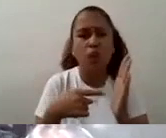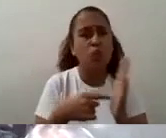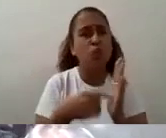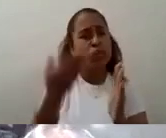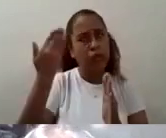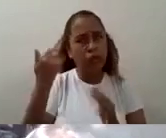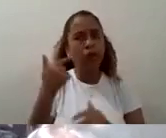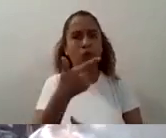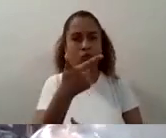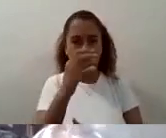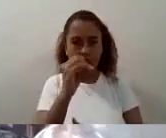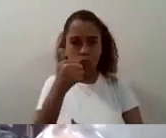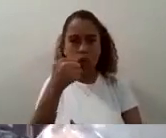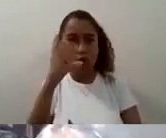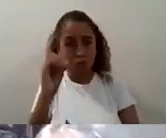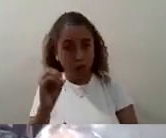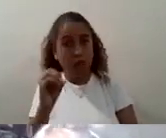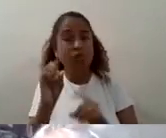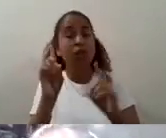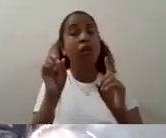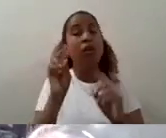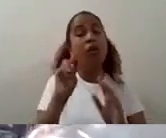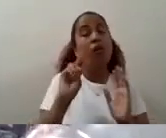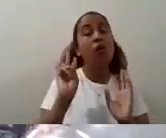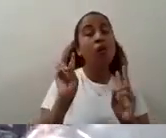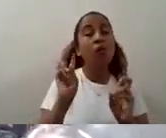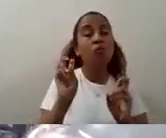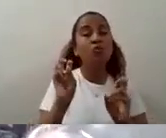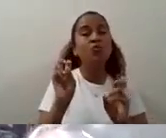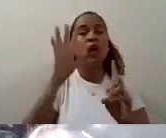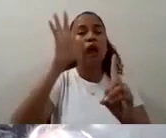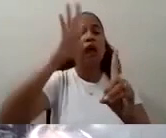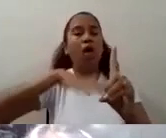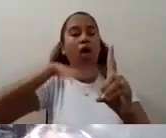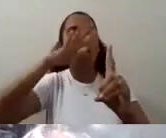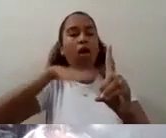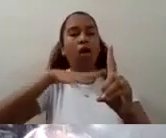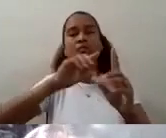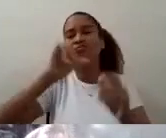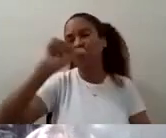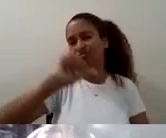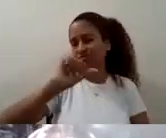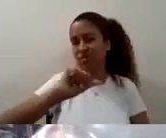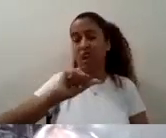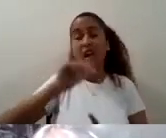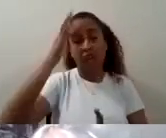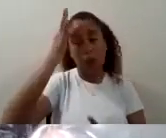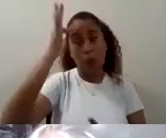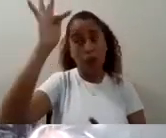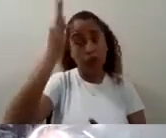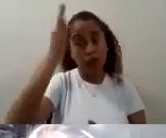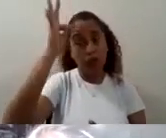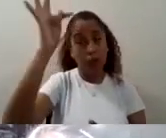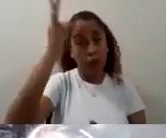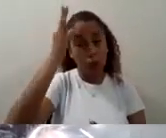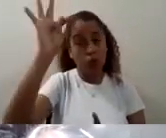naquela época como teologias idolátricas, porque são teologias que